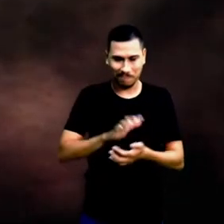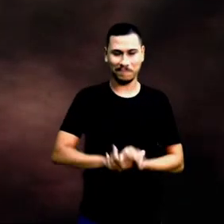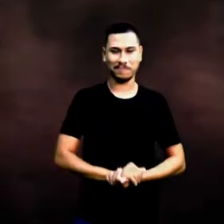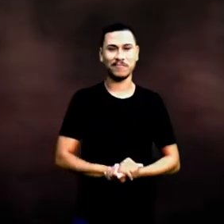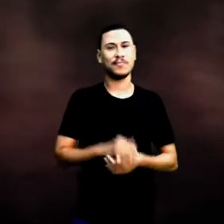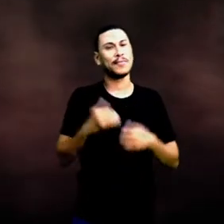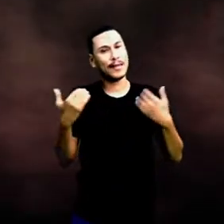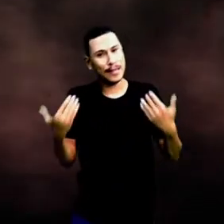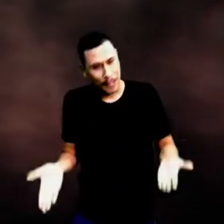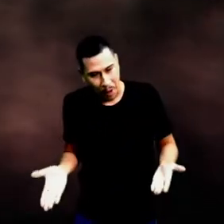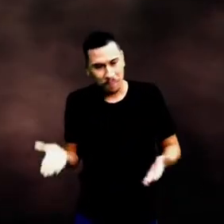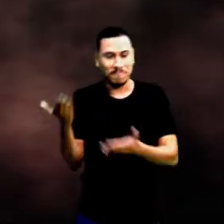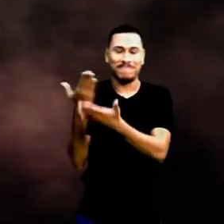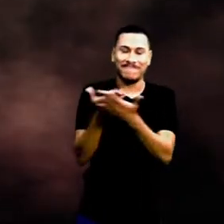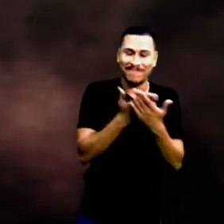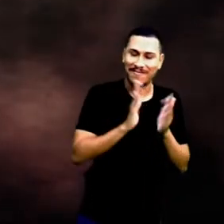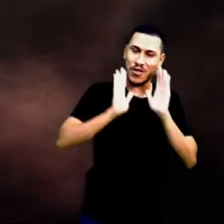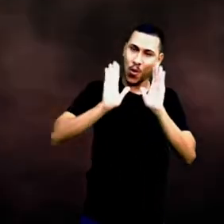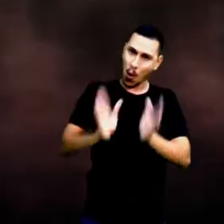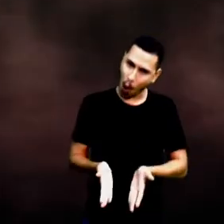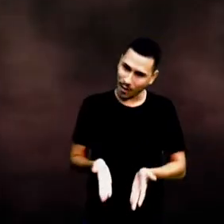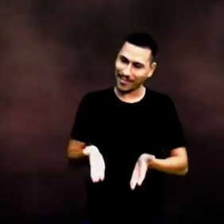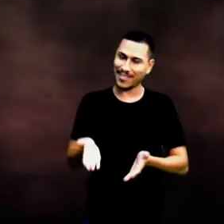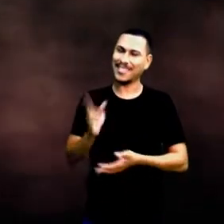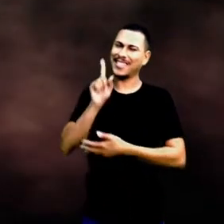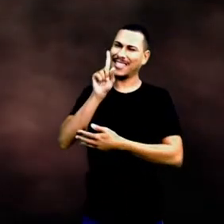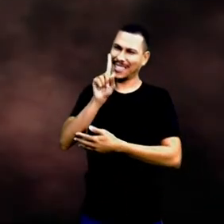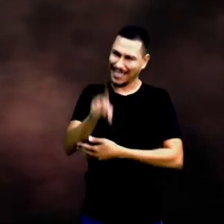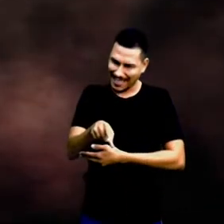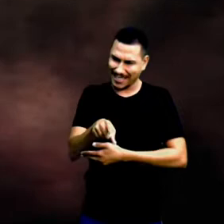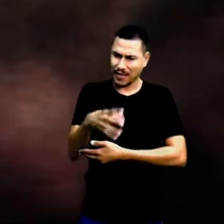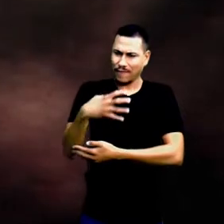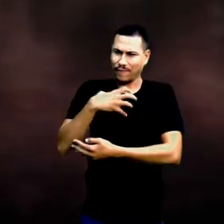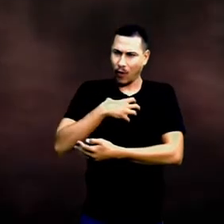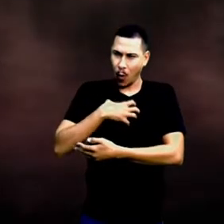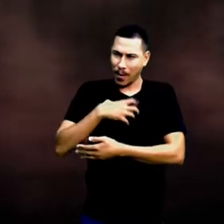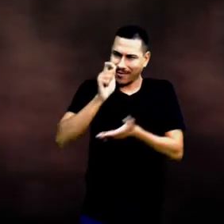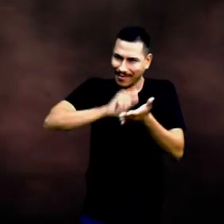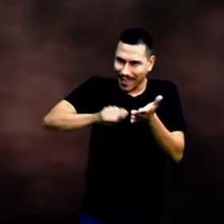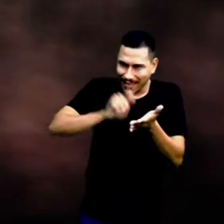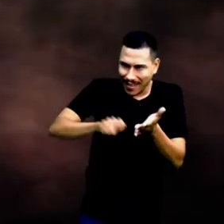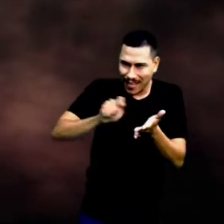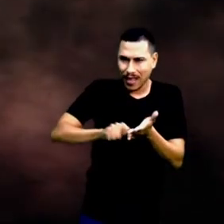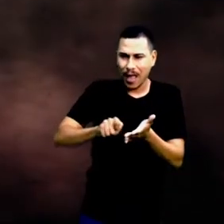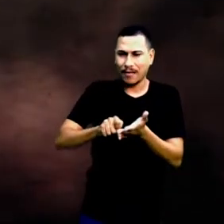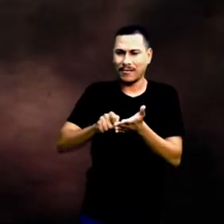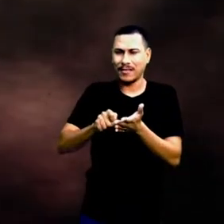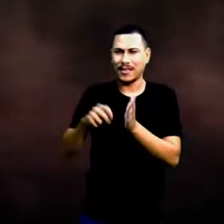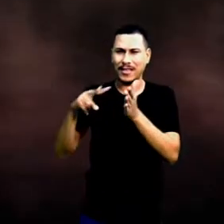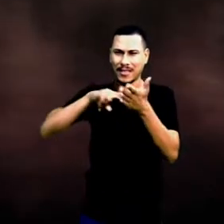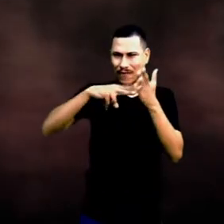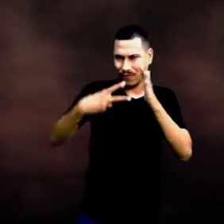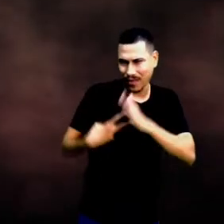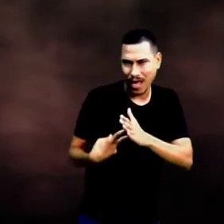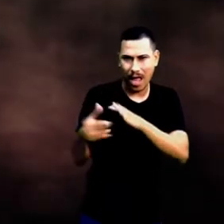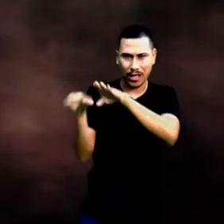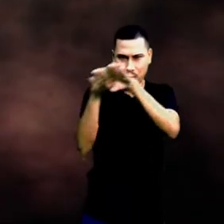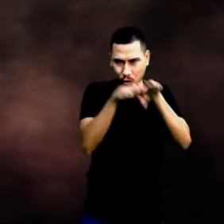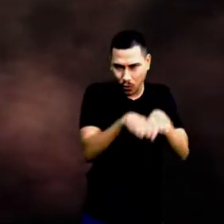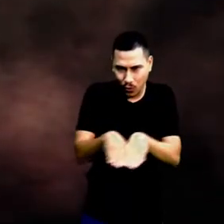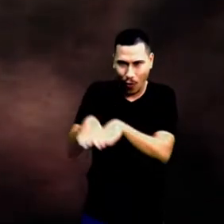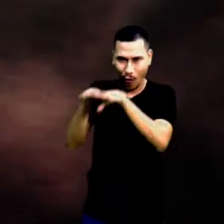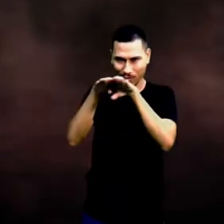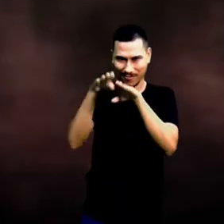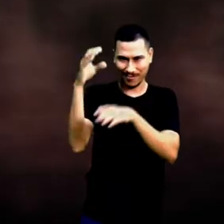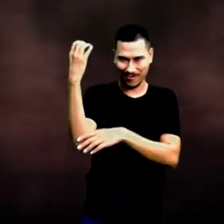Exatamente. A aula de hoje é sobre esse tipo de escrita, chamado de notação